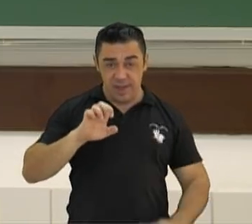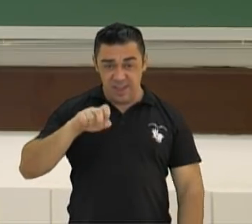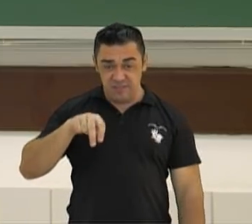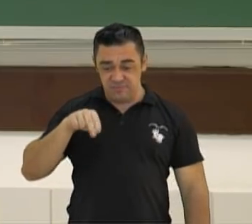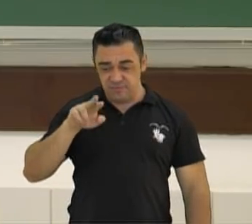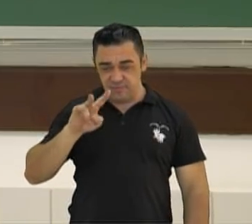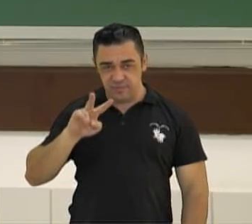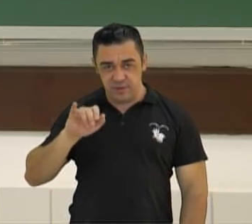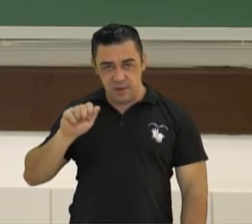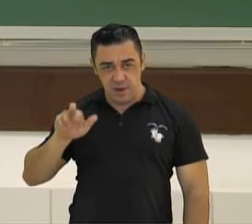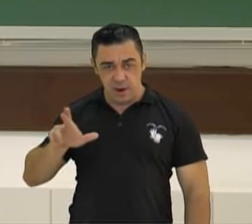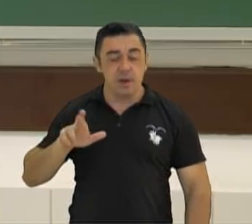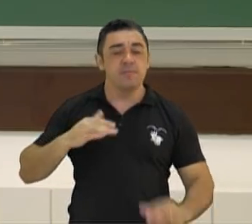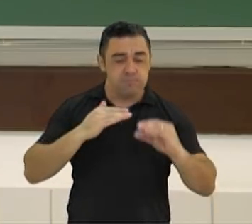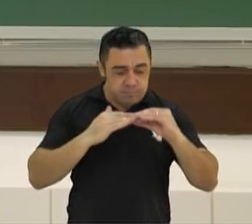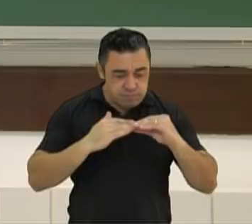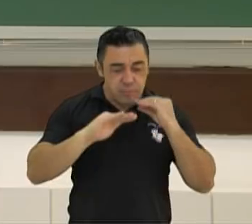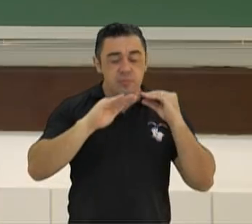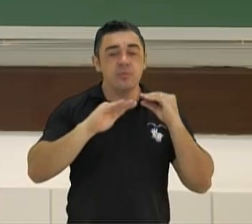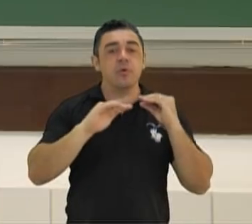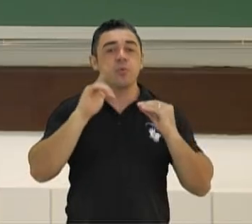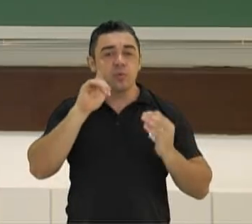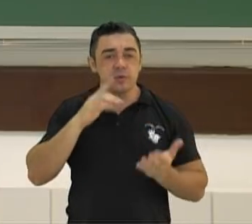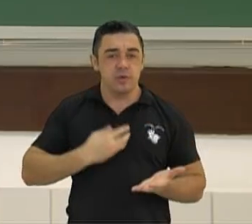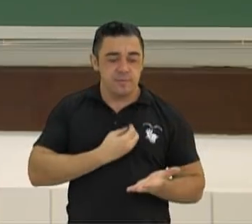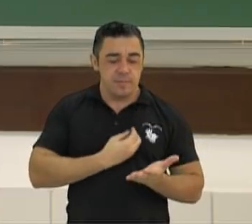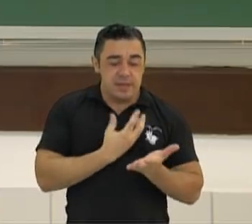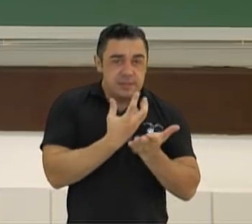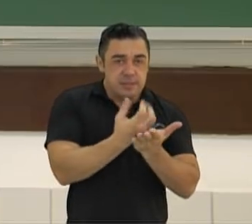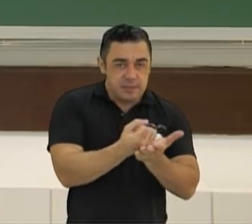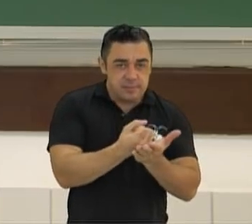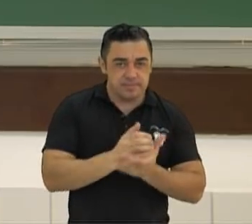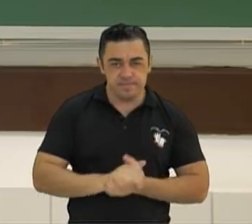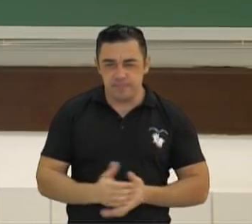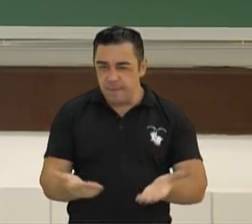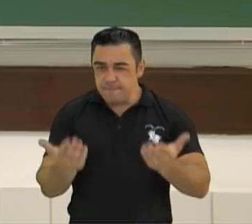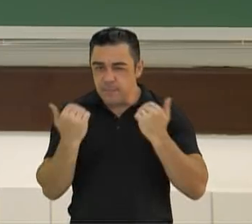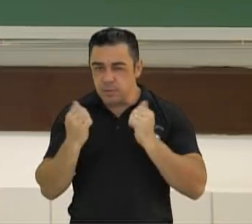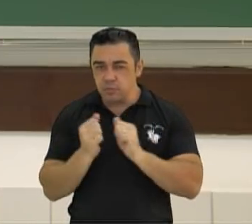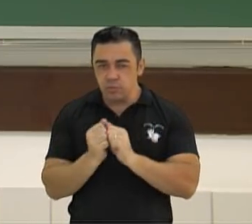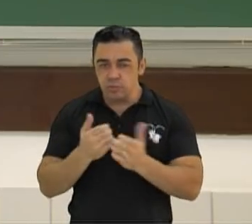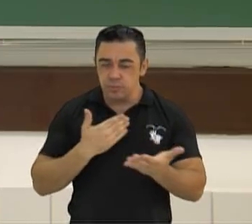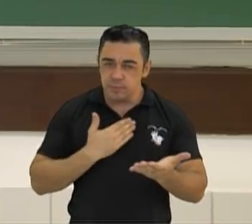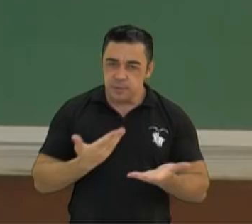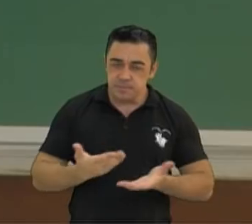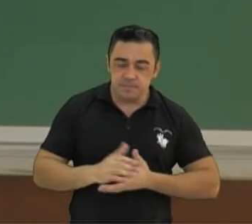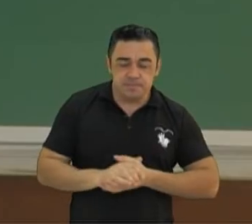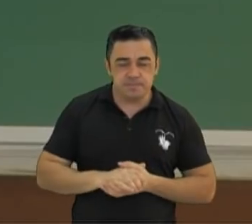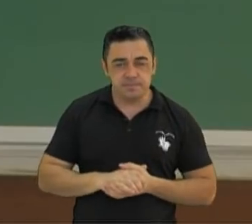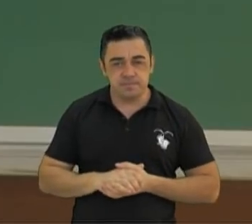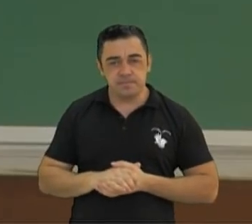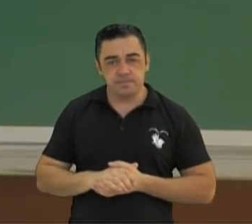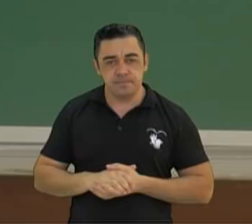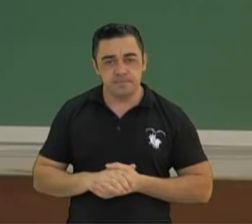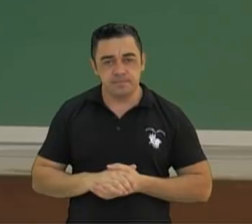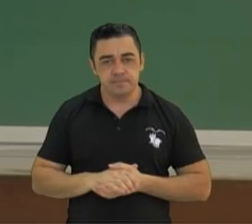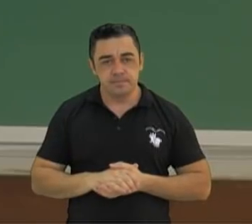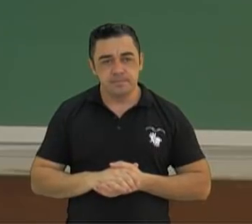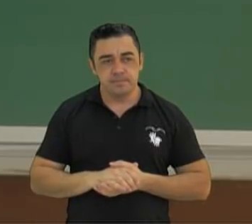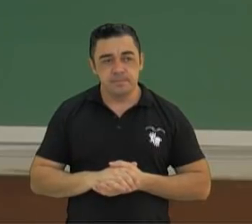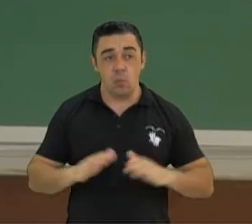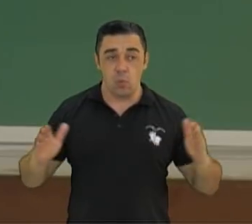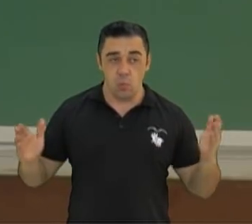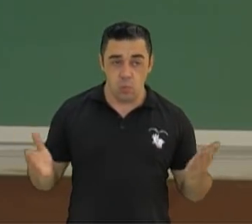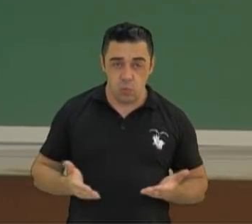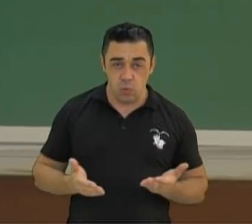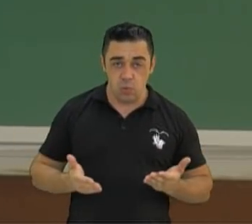poder garantir a frequência de vocês, certinho? Então vamos juntos com a prof. Olhem lá então.